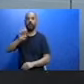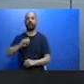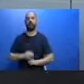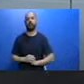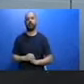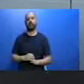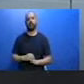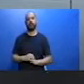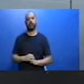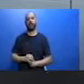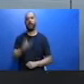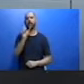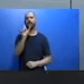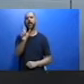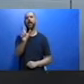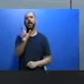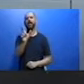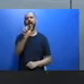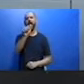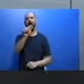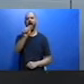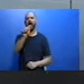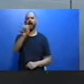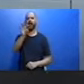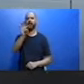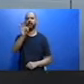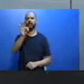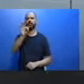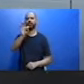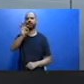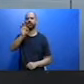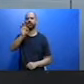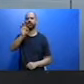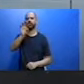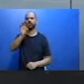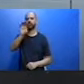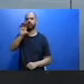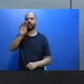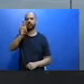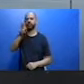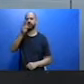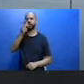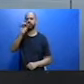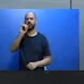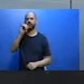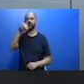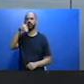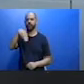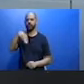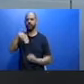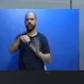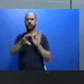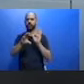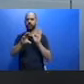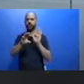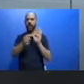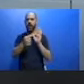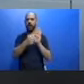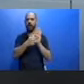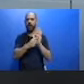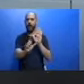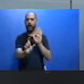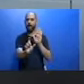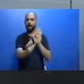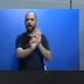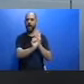oi e essa palavra esse quietinho bem no meio da mão ela escrita desse